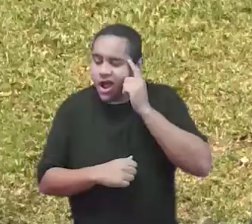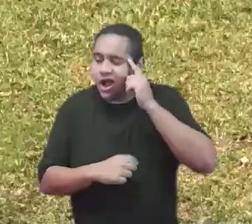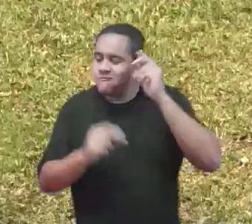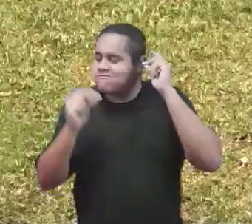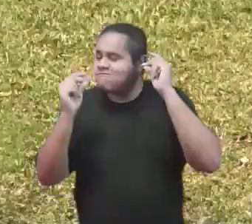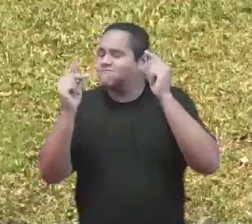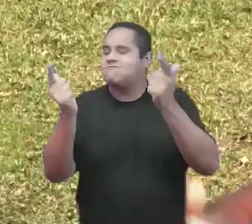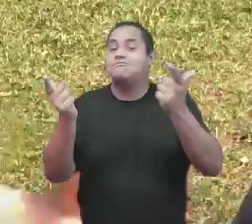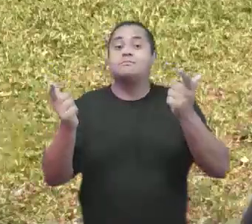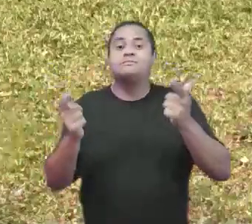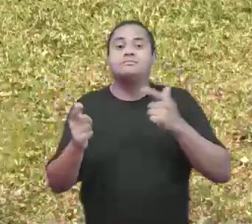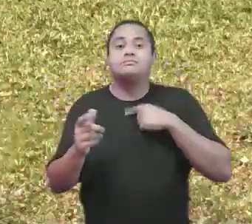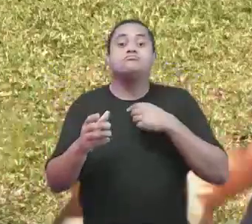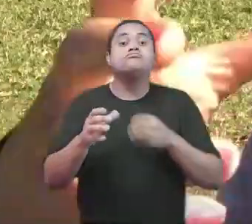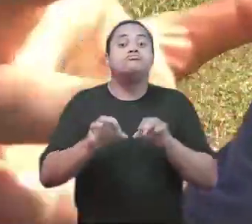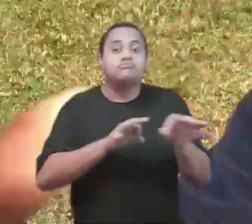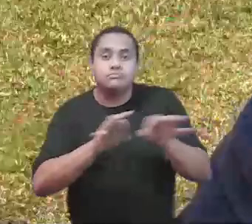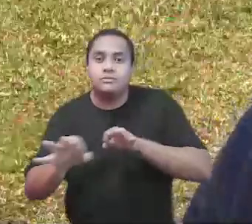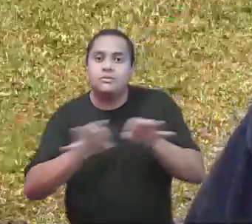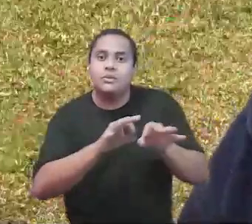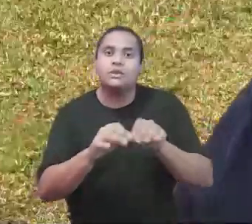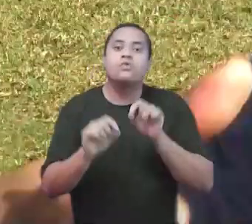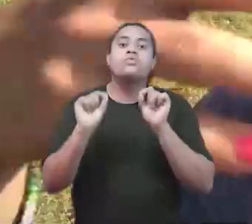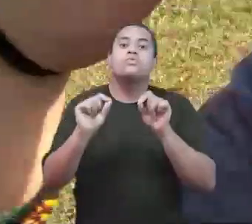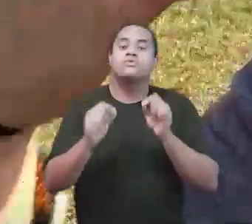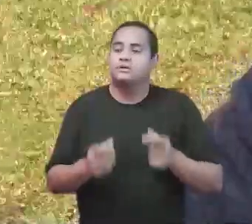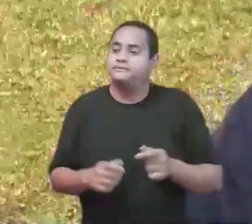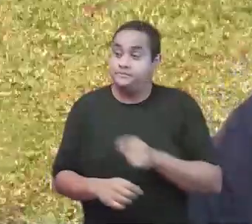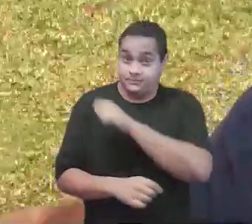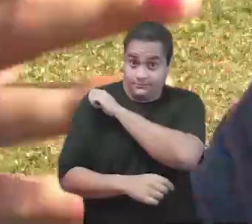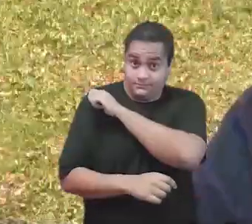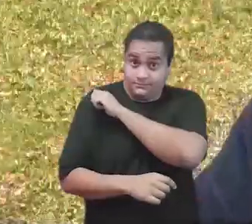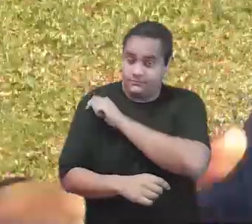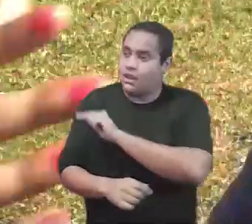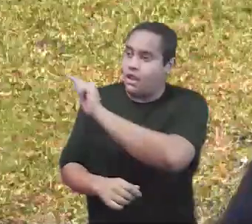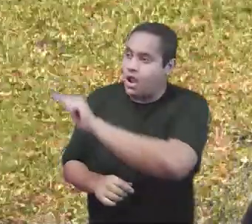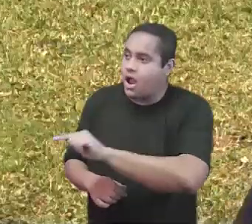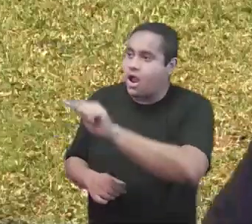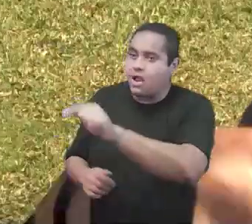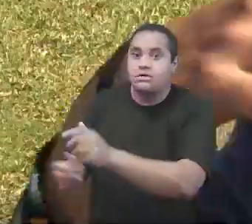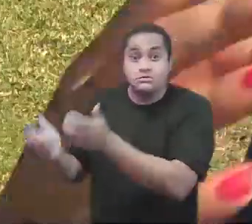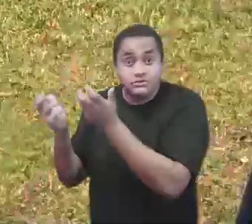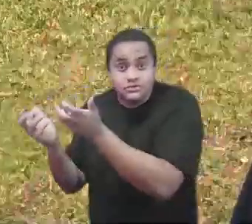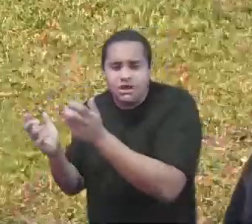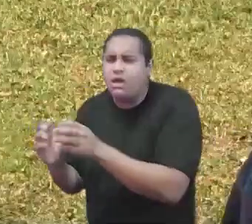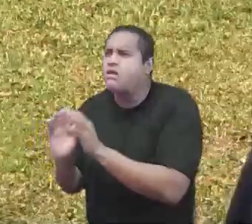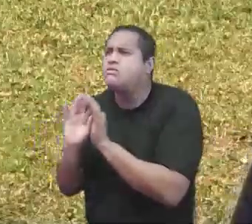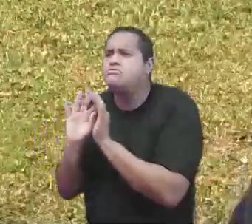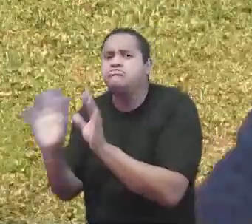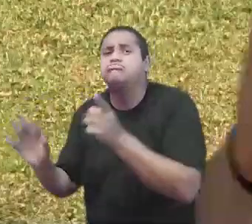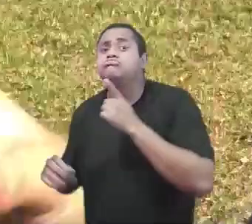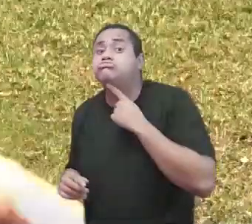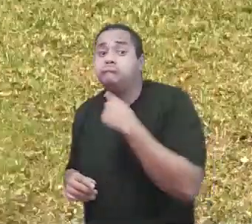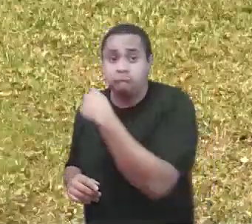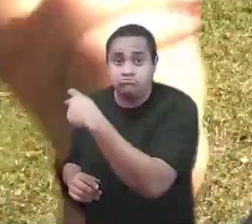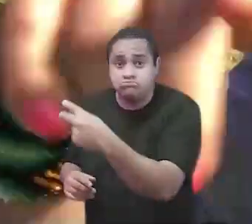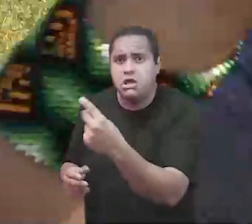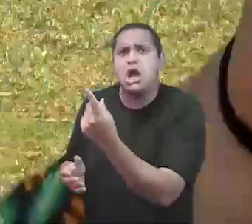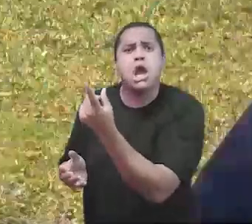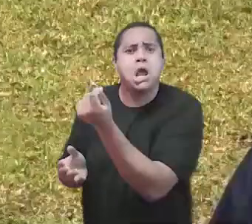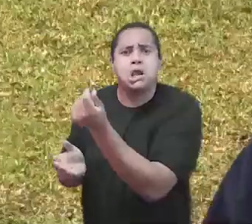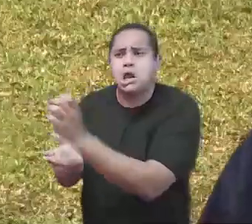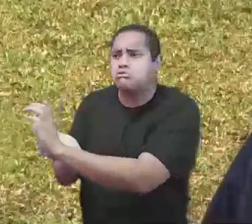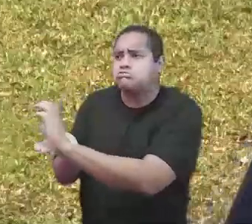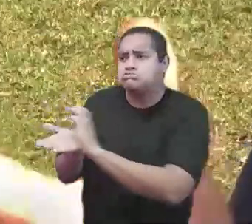ideia de abrir um processo de colaboração. Qualquer aluno que quisesse colaborar voluntariamente com qualquer valor,